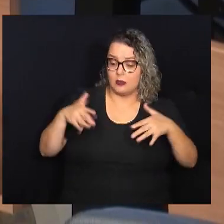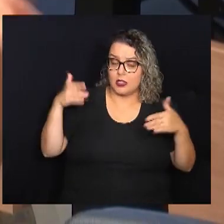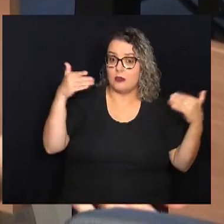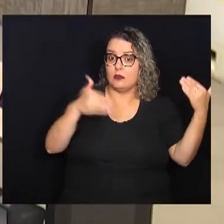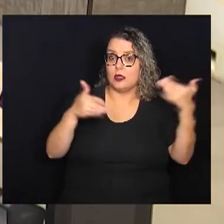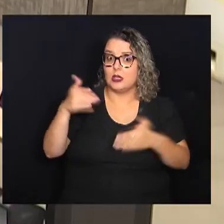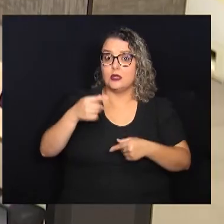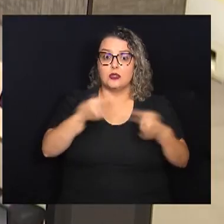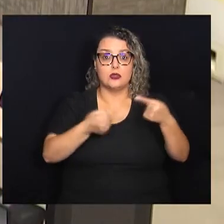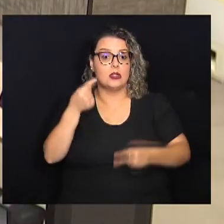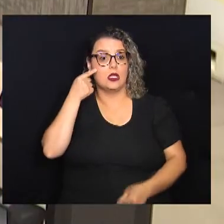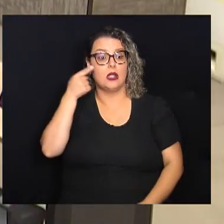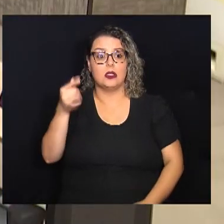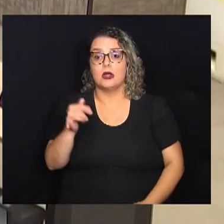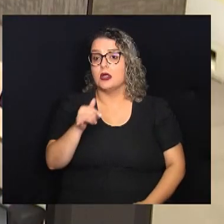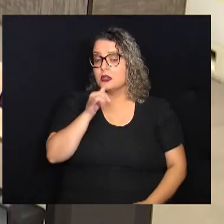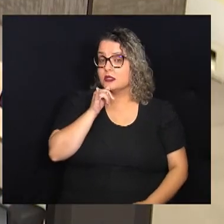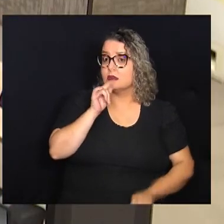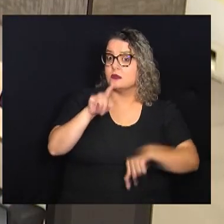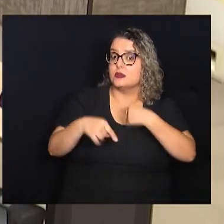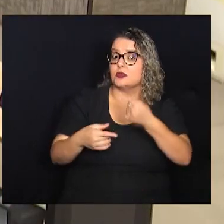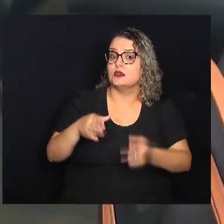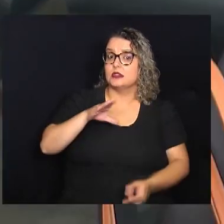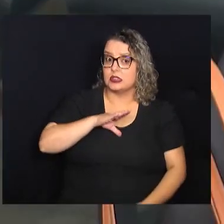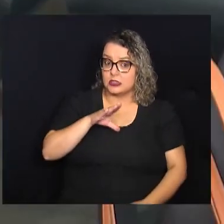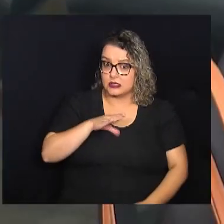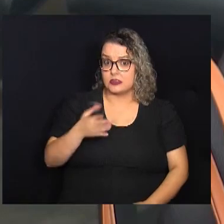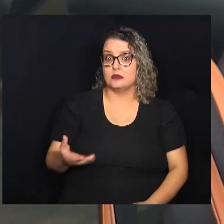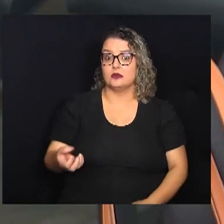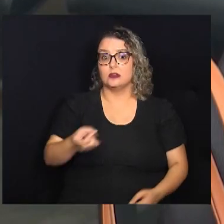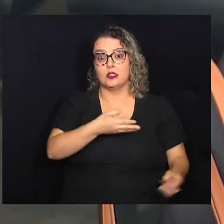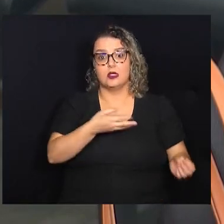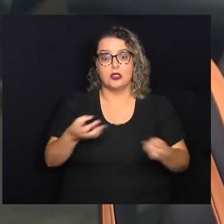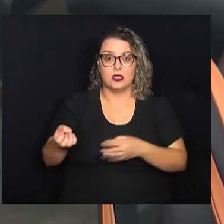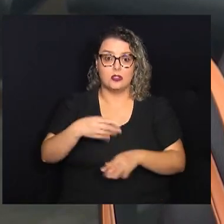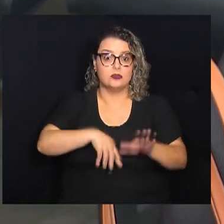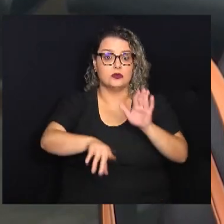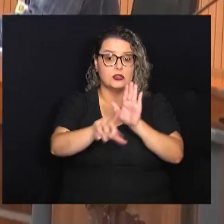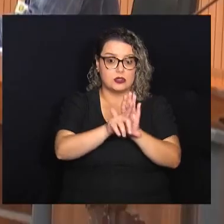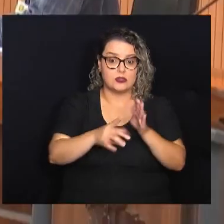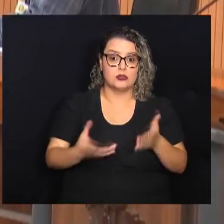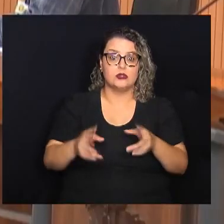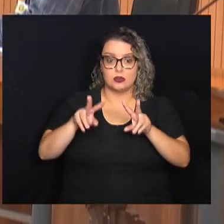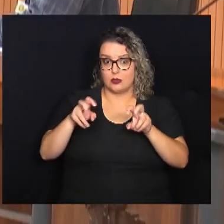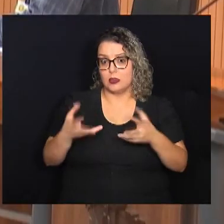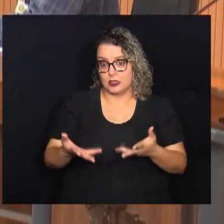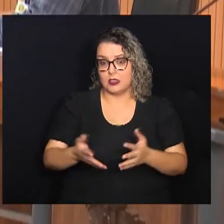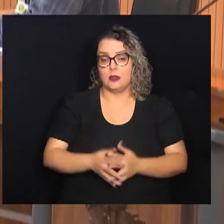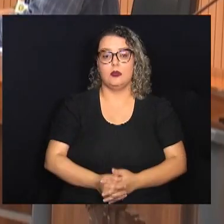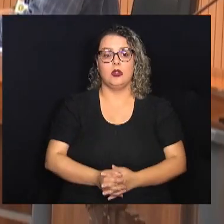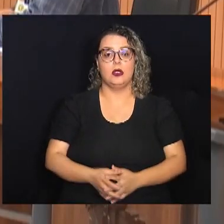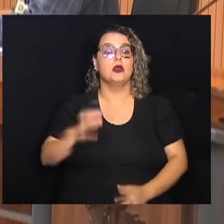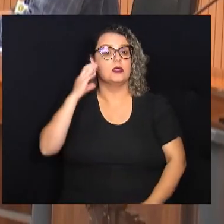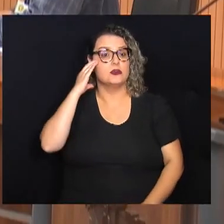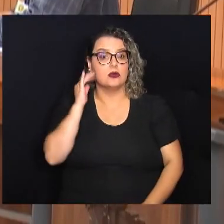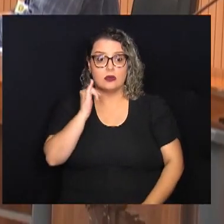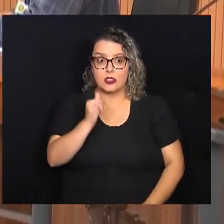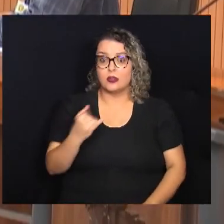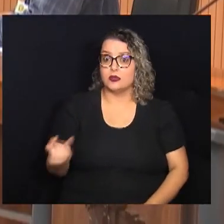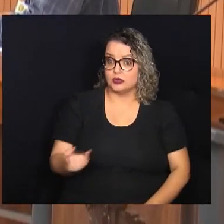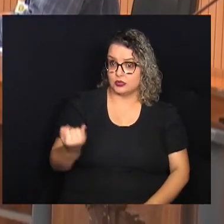gente tem que, de alguma forma, parabenizá-lo nesse sentido. Assim como eu parabenizo também